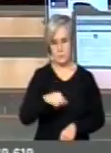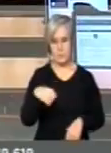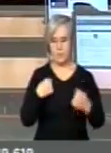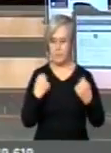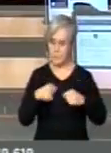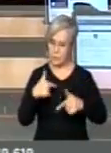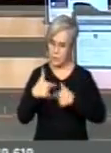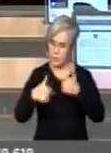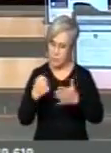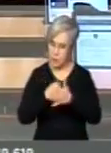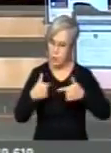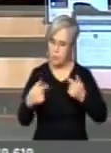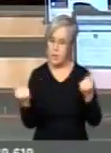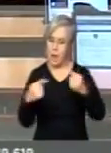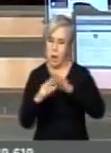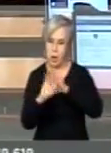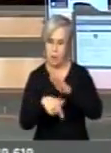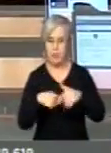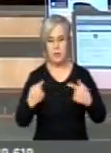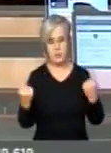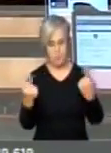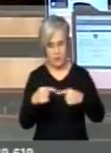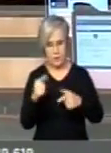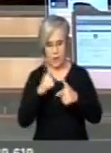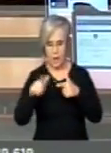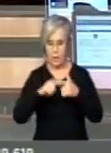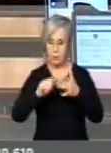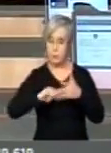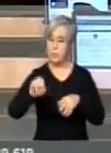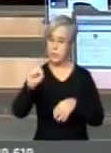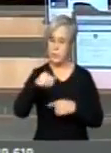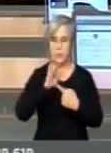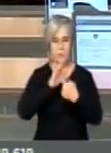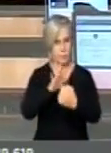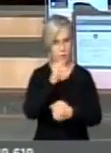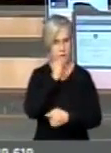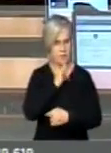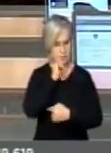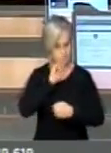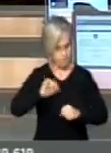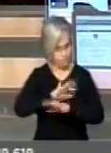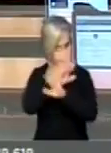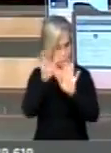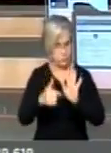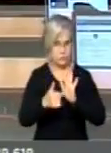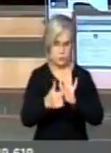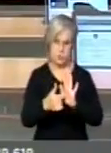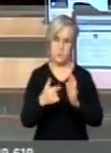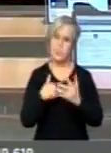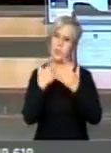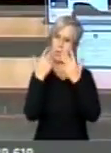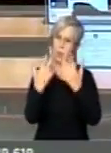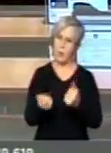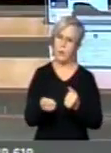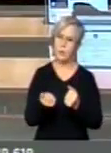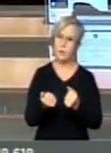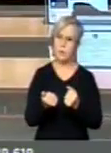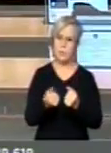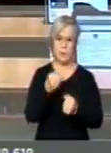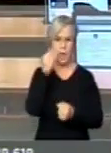combater a corrupção, enfrentar os problemas e dar exemplo, né? Dar exemplo. Eu sou favorável ao